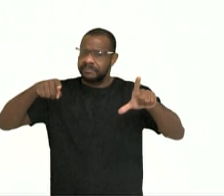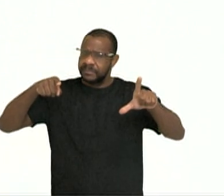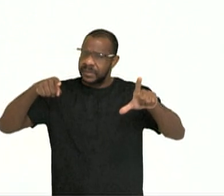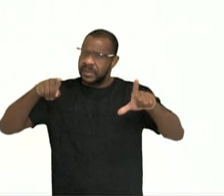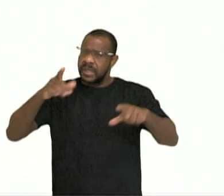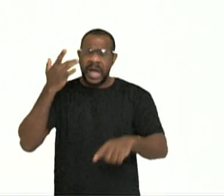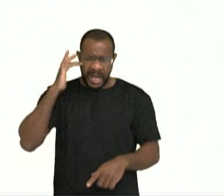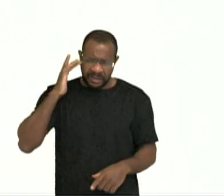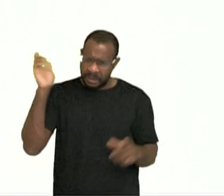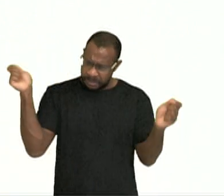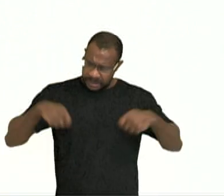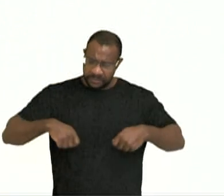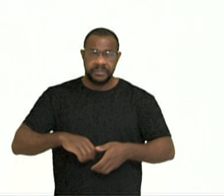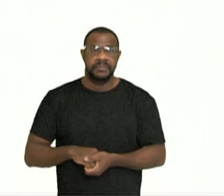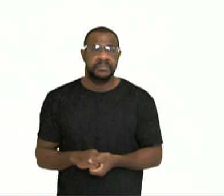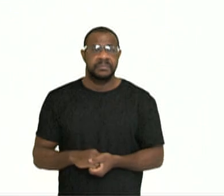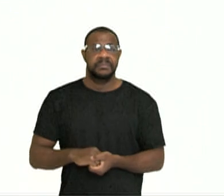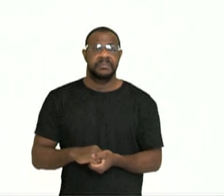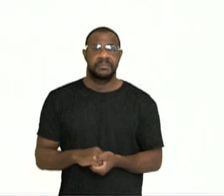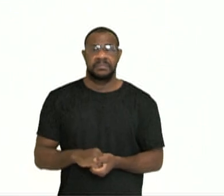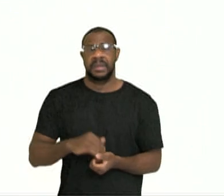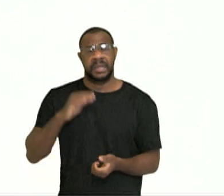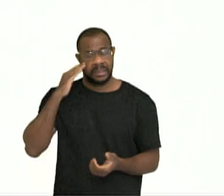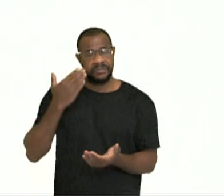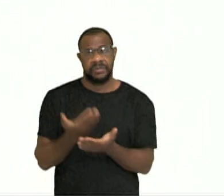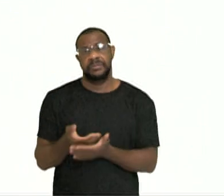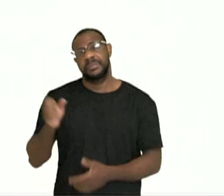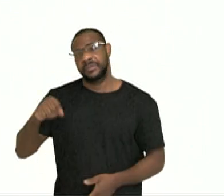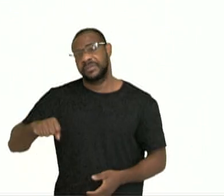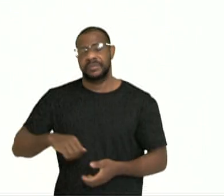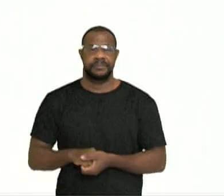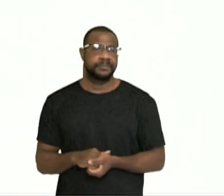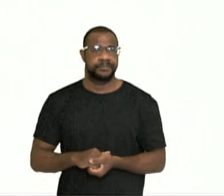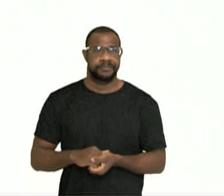isso é possível? Eu acredito que sim. Vamos ver então?